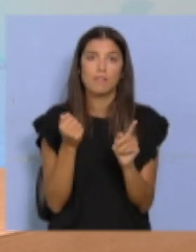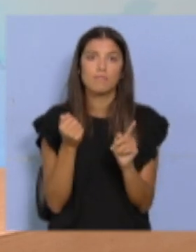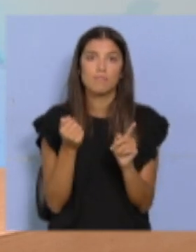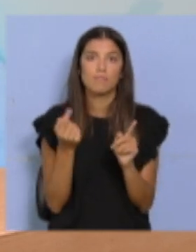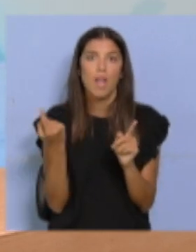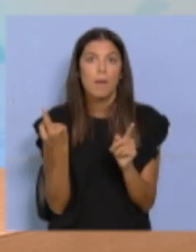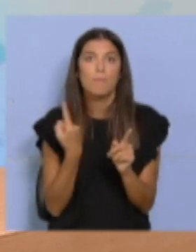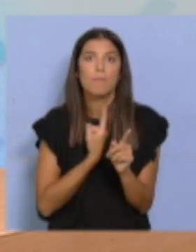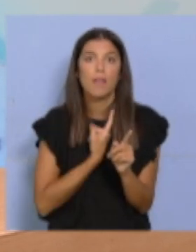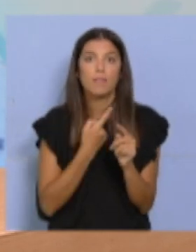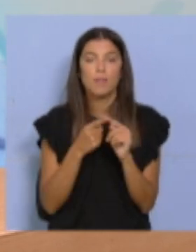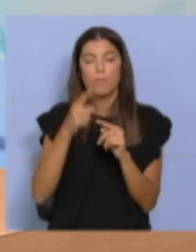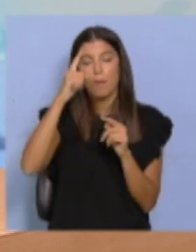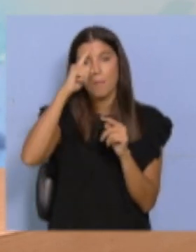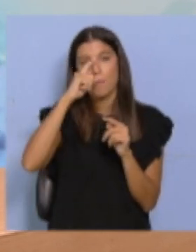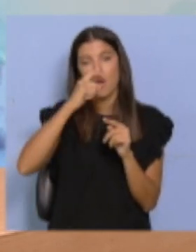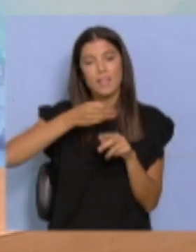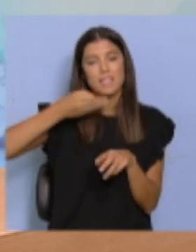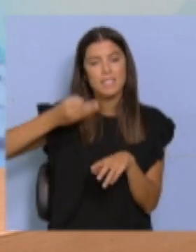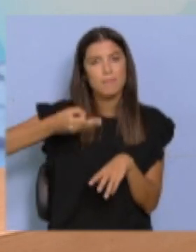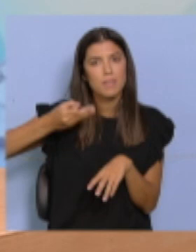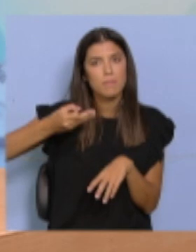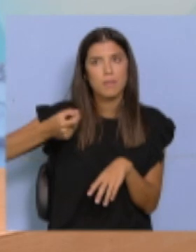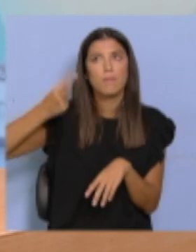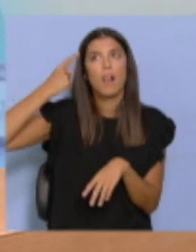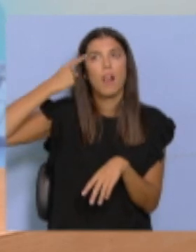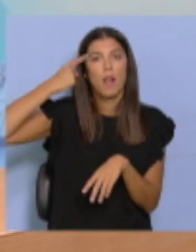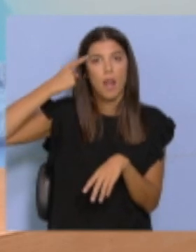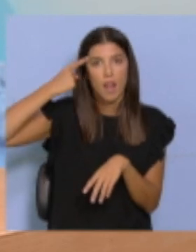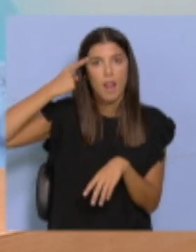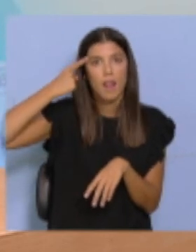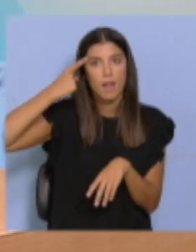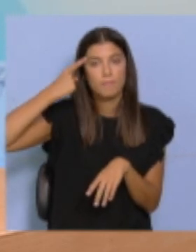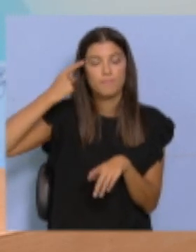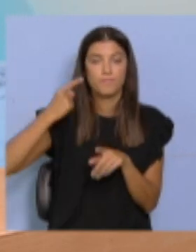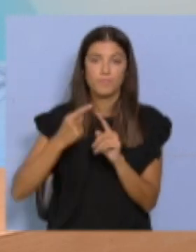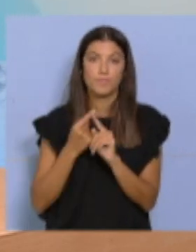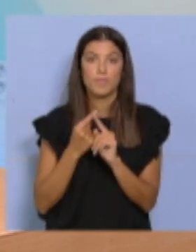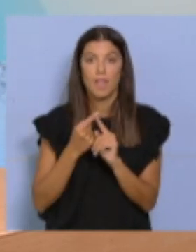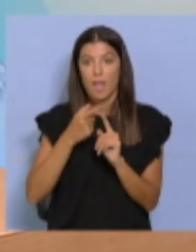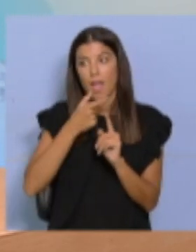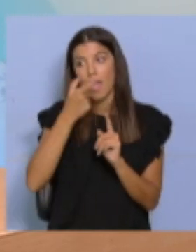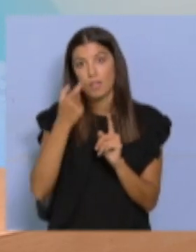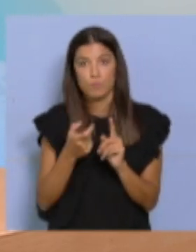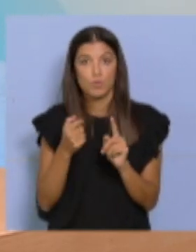ser uma memória sempre viva, e a presença dos missionários no meio deste povo, desta igreja em particular de Portugal,